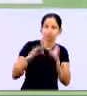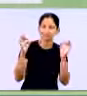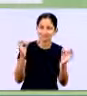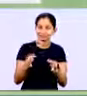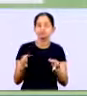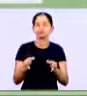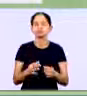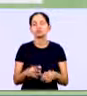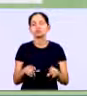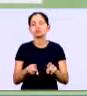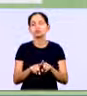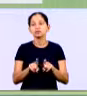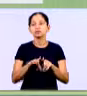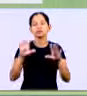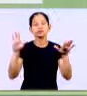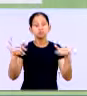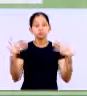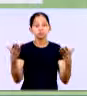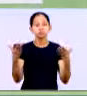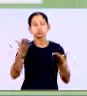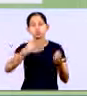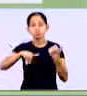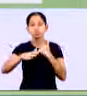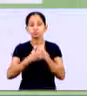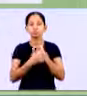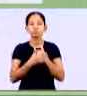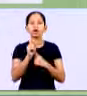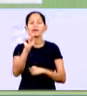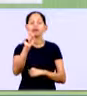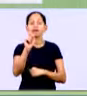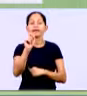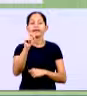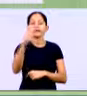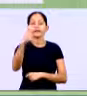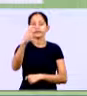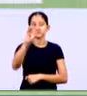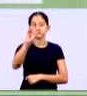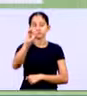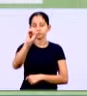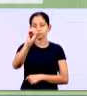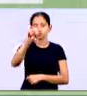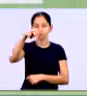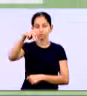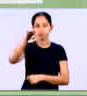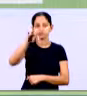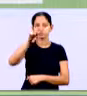apropriadamente, né? Mas enfim, isso seria o que a gente colocaria como controle de orçamento de